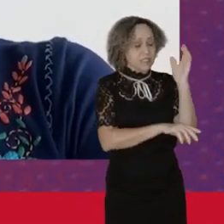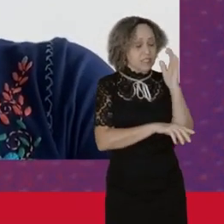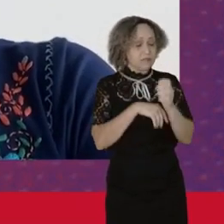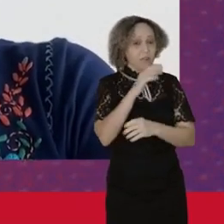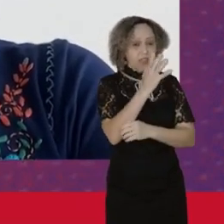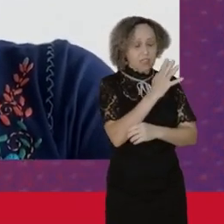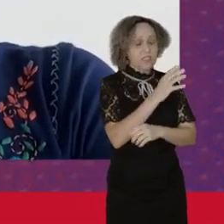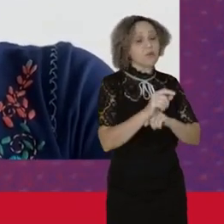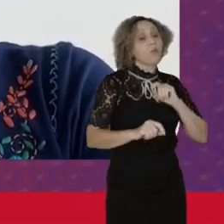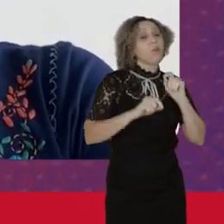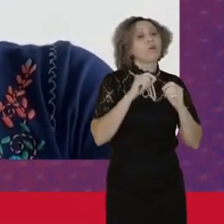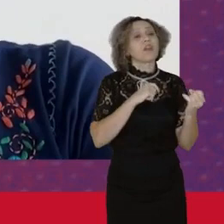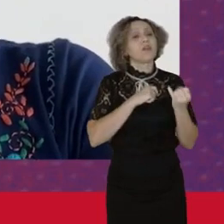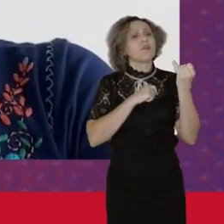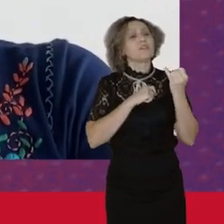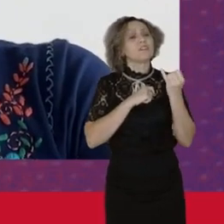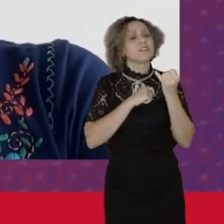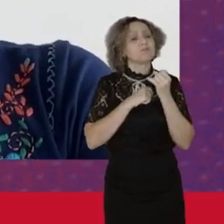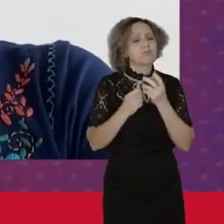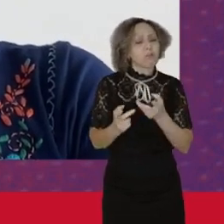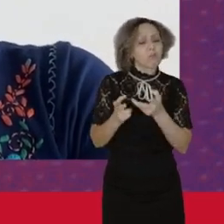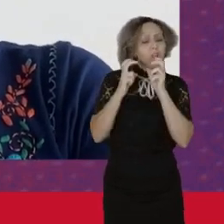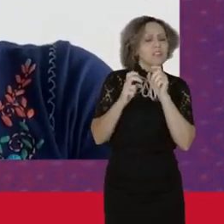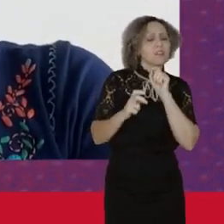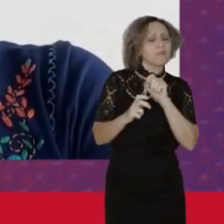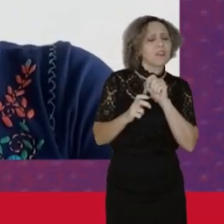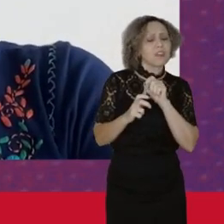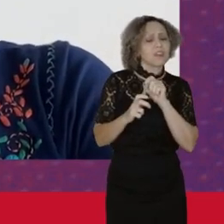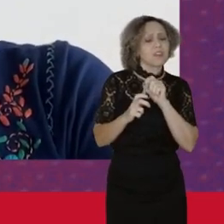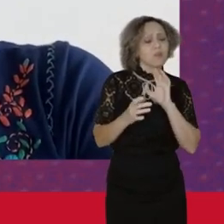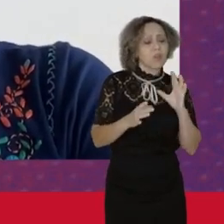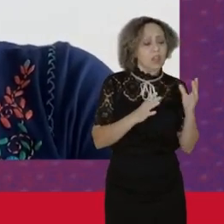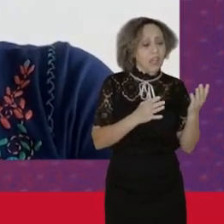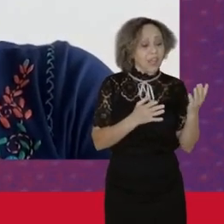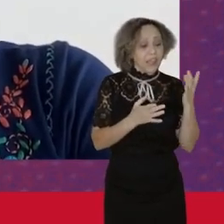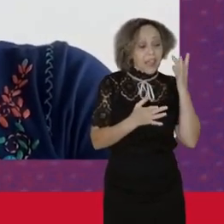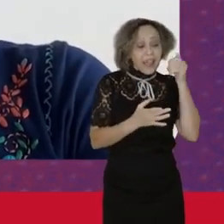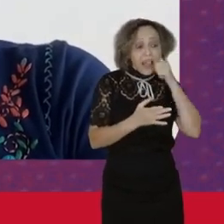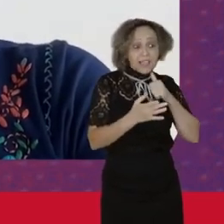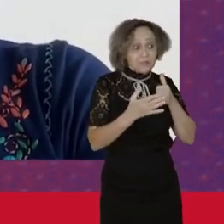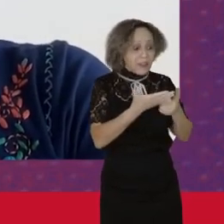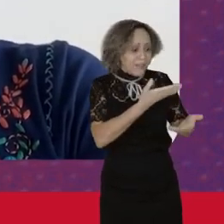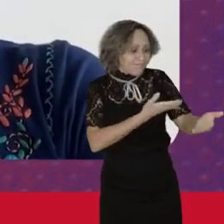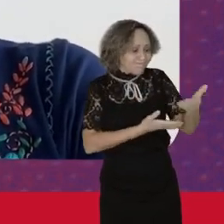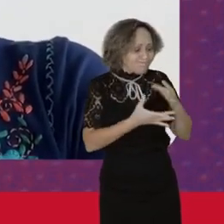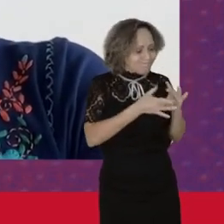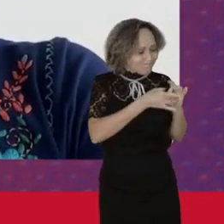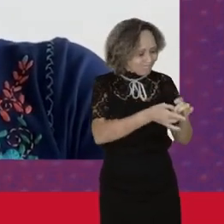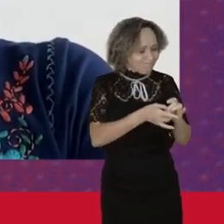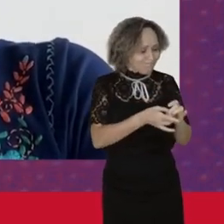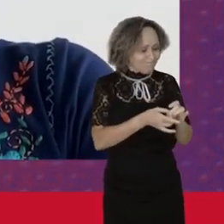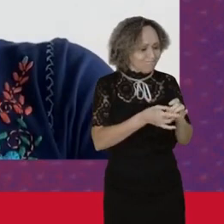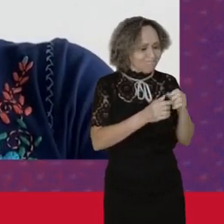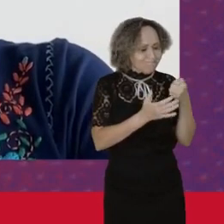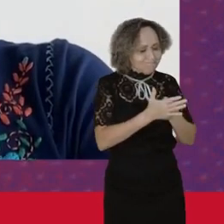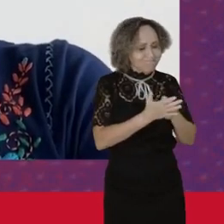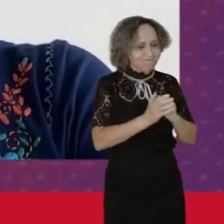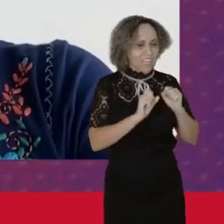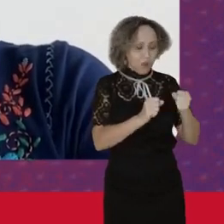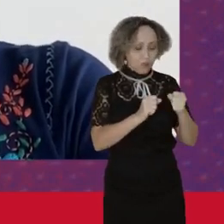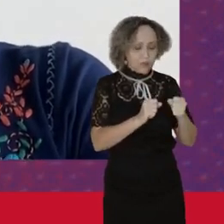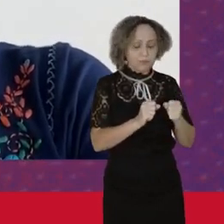e importa identificar o que as unifica, o que as une na luta. Um dos